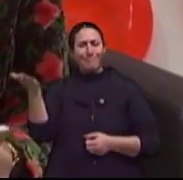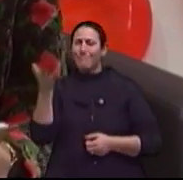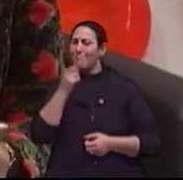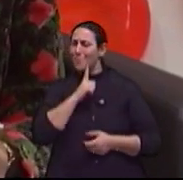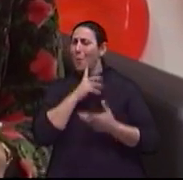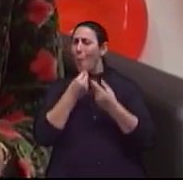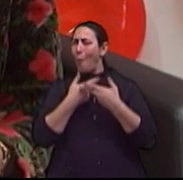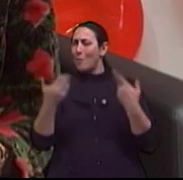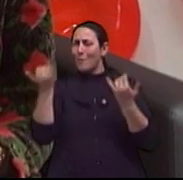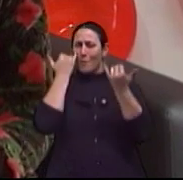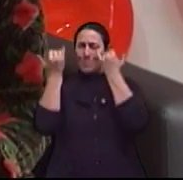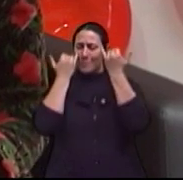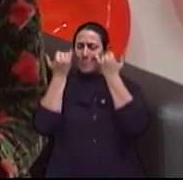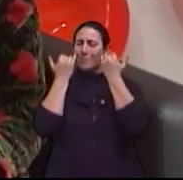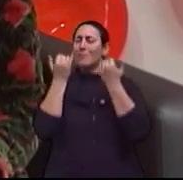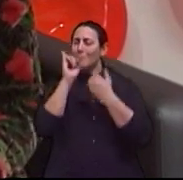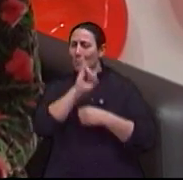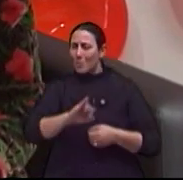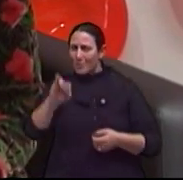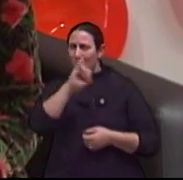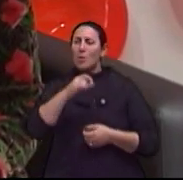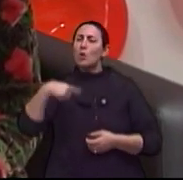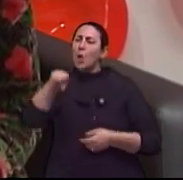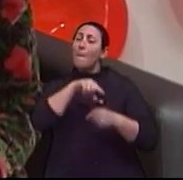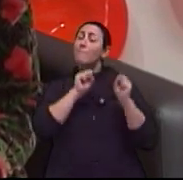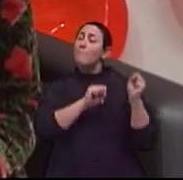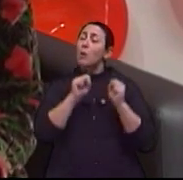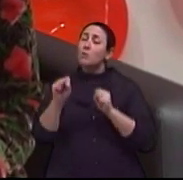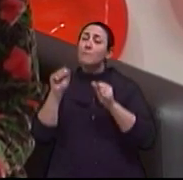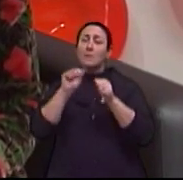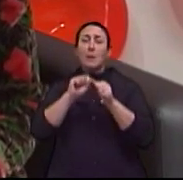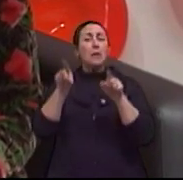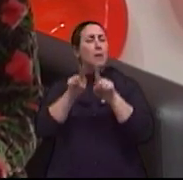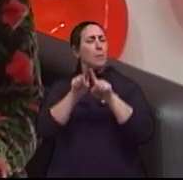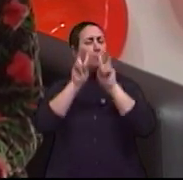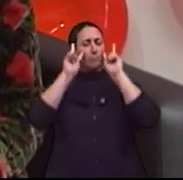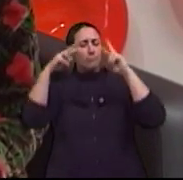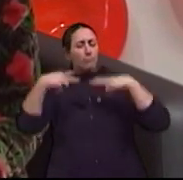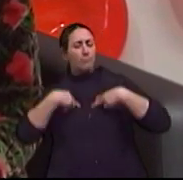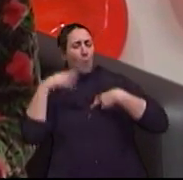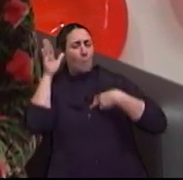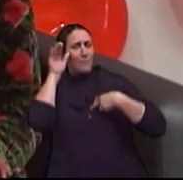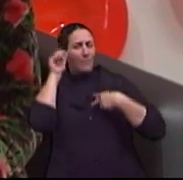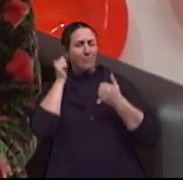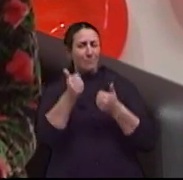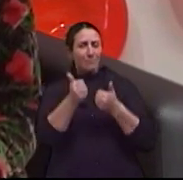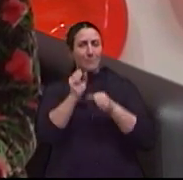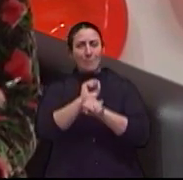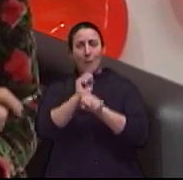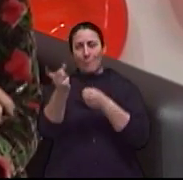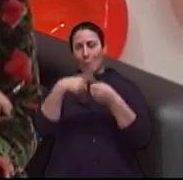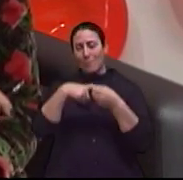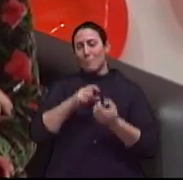muito a trazer para nós informações do que que a gente pode fazer e a auto-observação é fundamental nós já voltamos